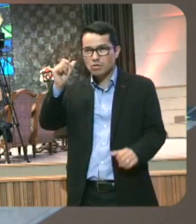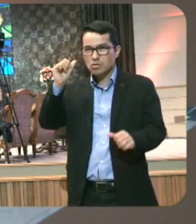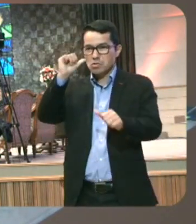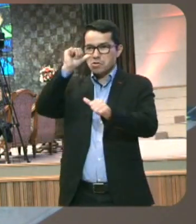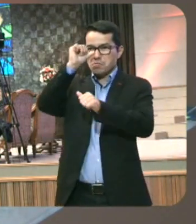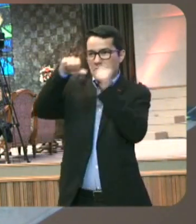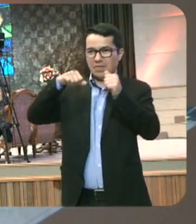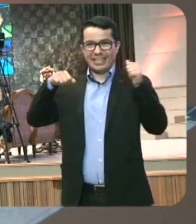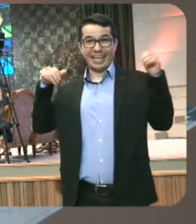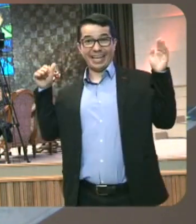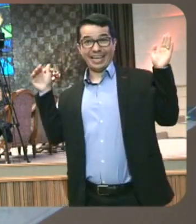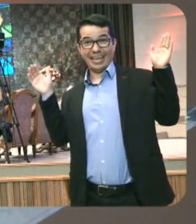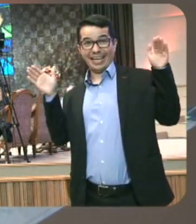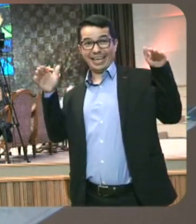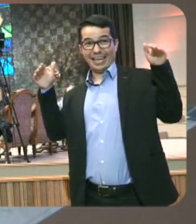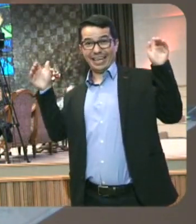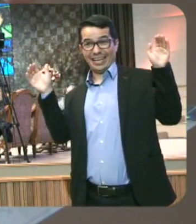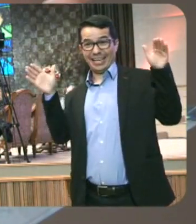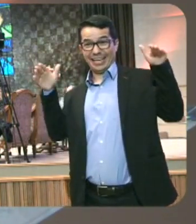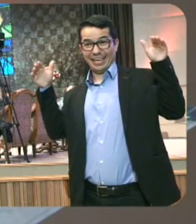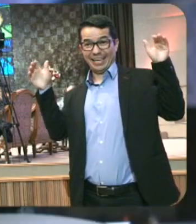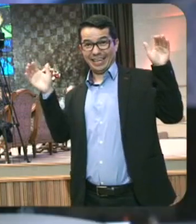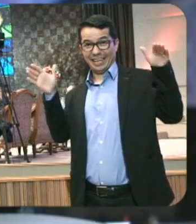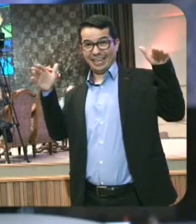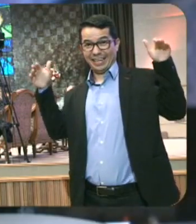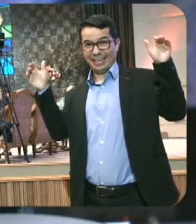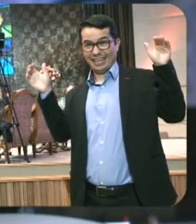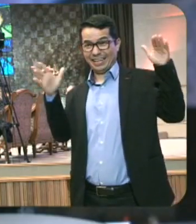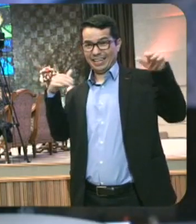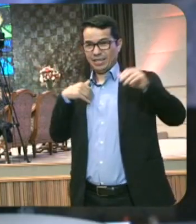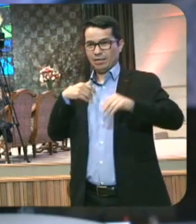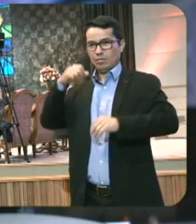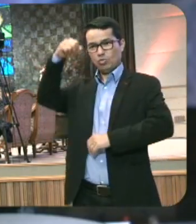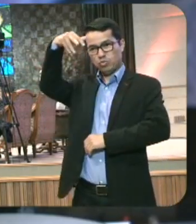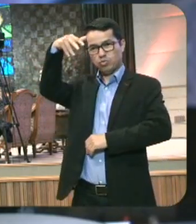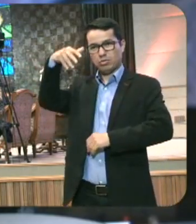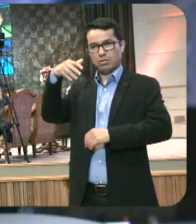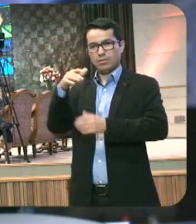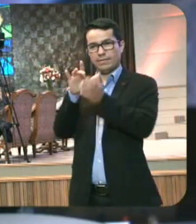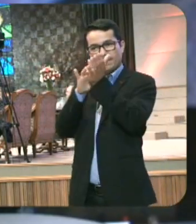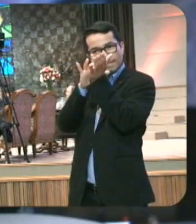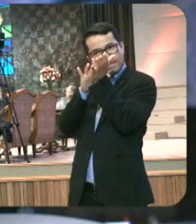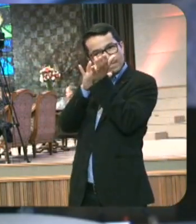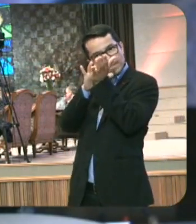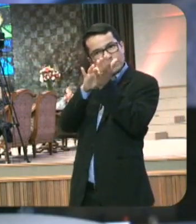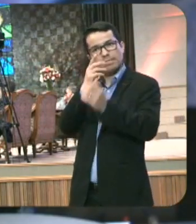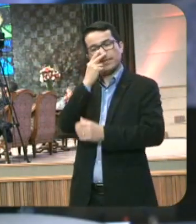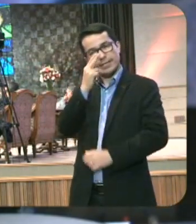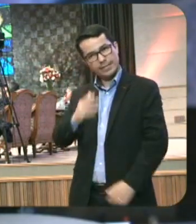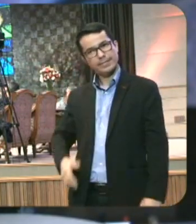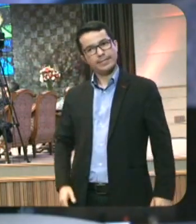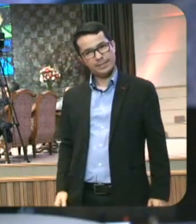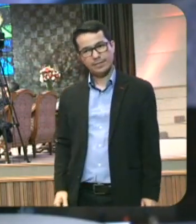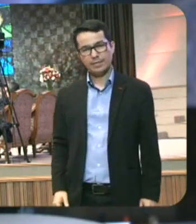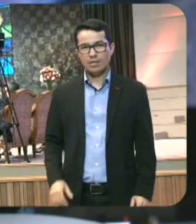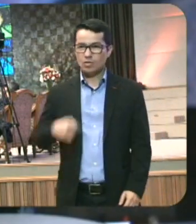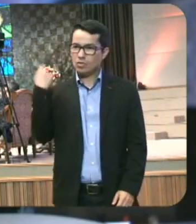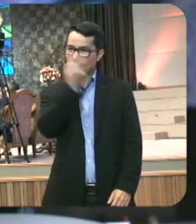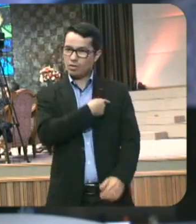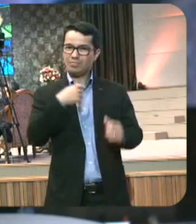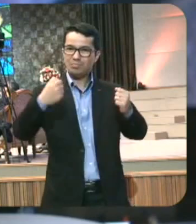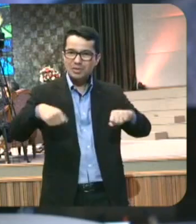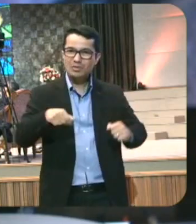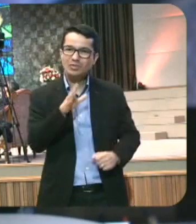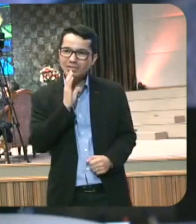para tentar derrubar aqueles que temem a Deus. E se a gente não conhecer mais a Bíblia do